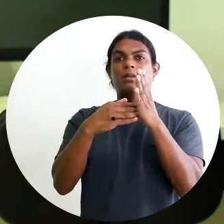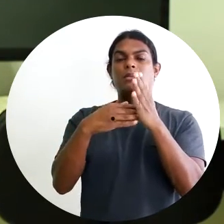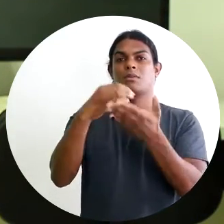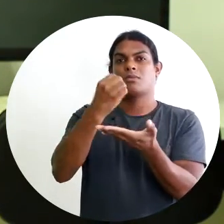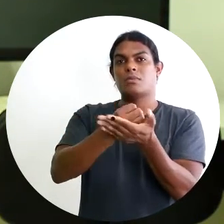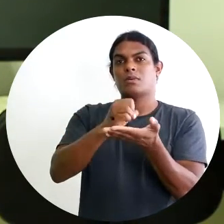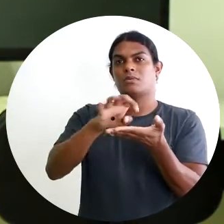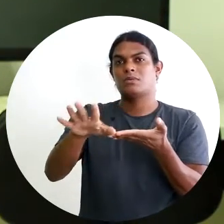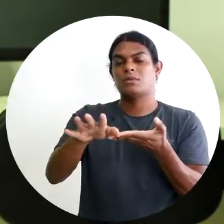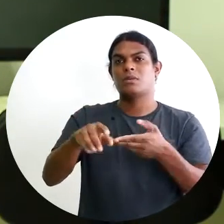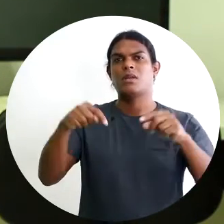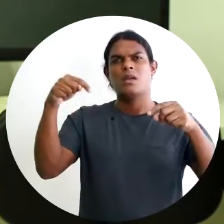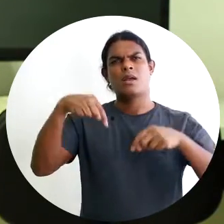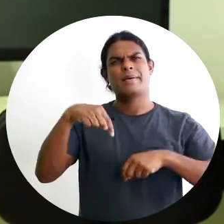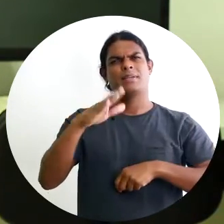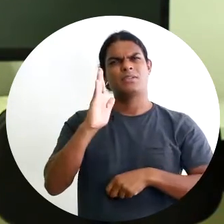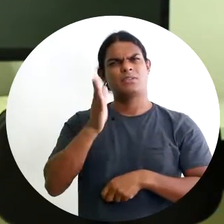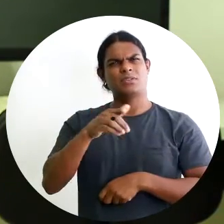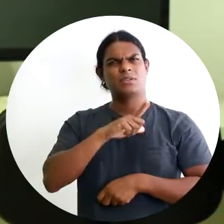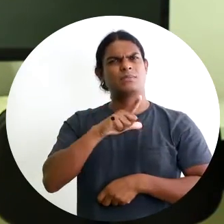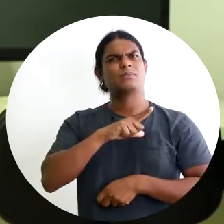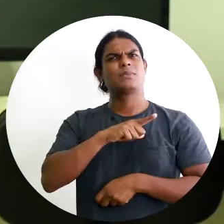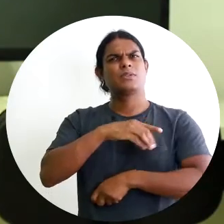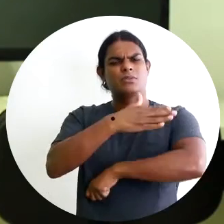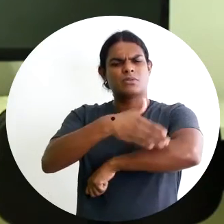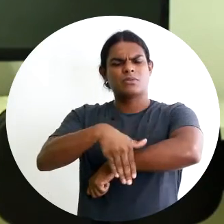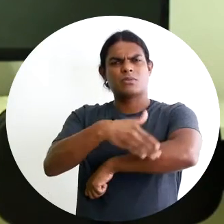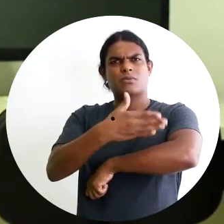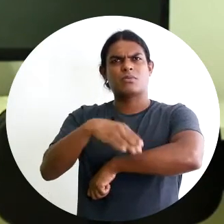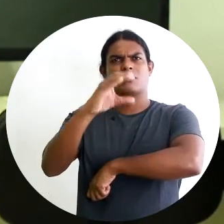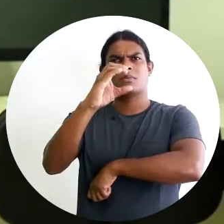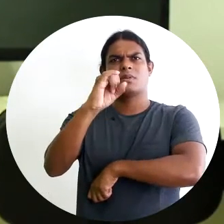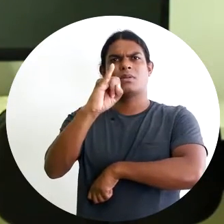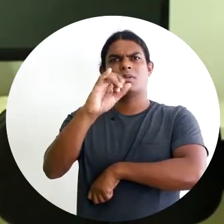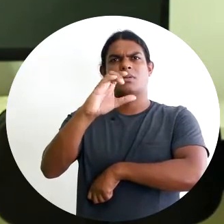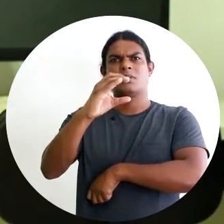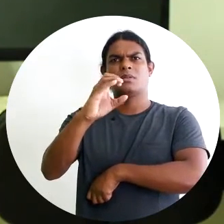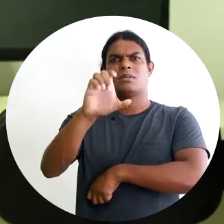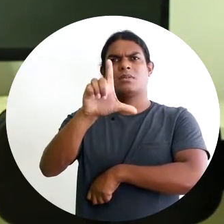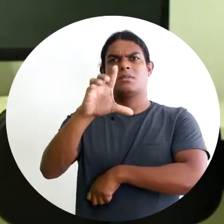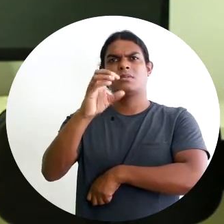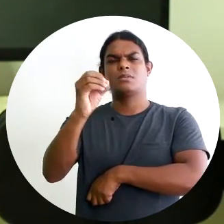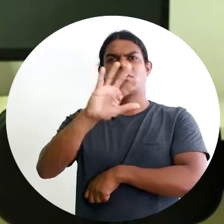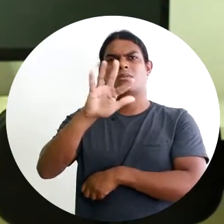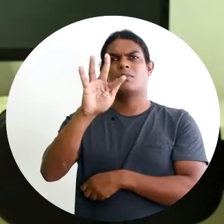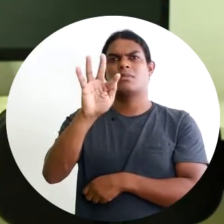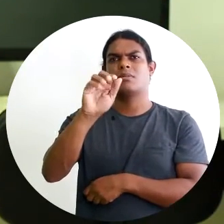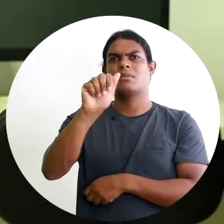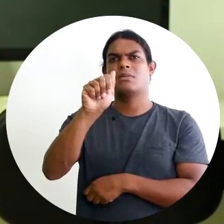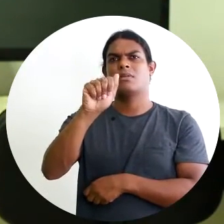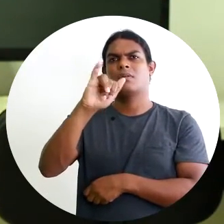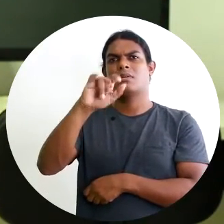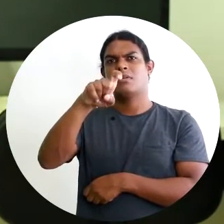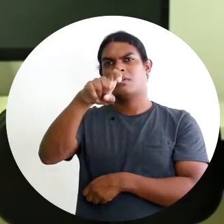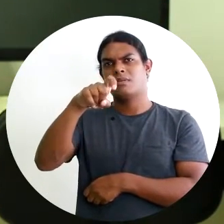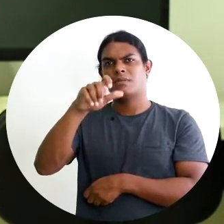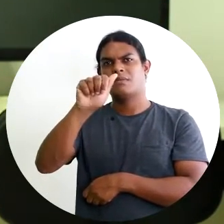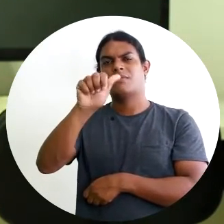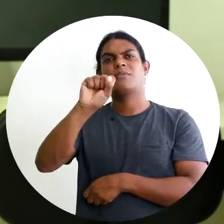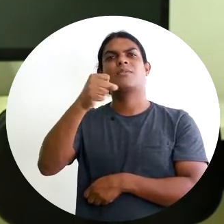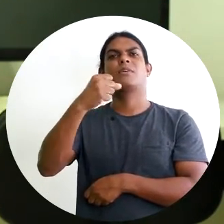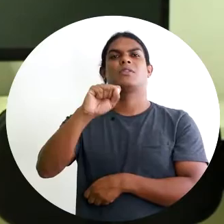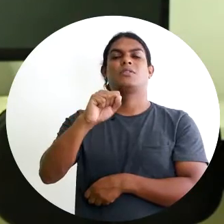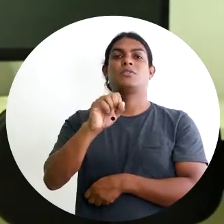ciclofaixas que são montadas na área de domingo. A gente fez esse passeio no domingo. E aí a gente teve que se precaver de algumas